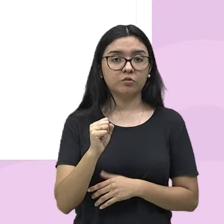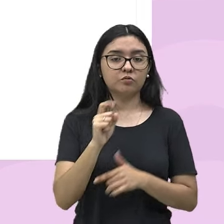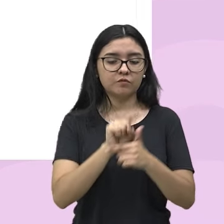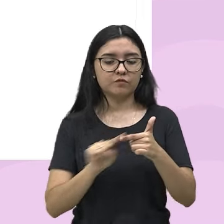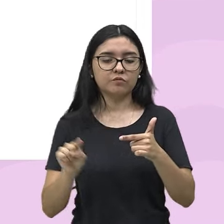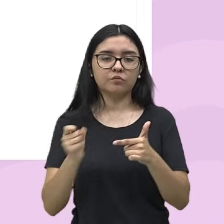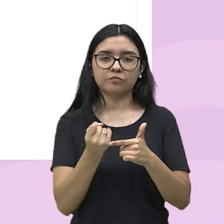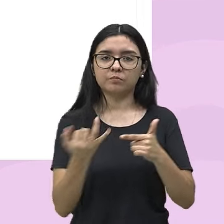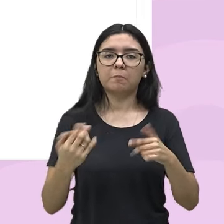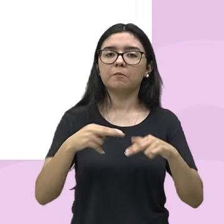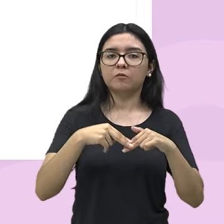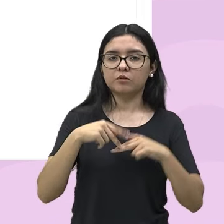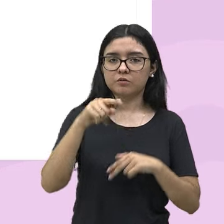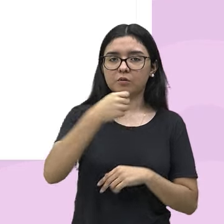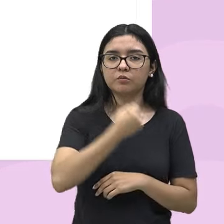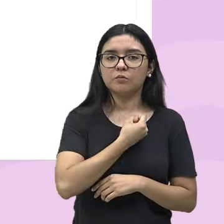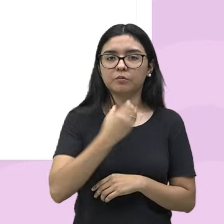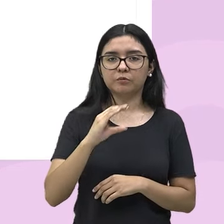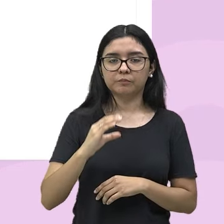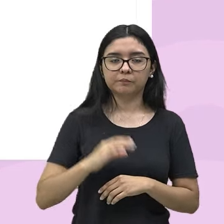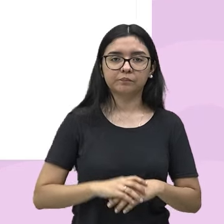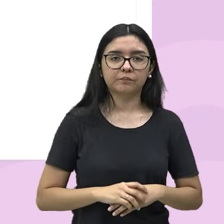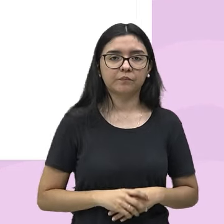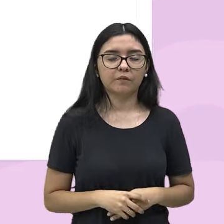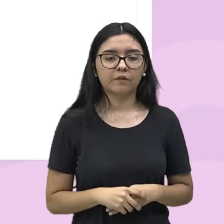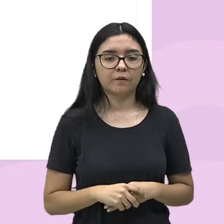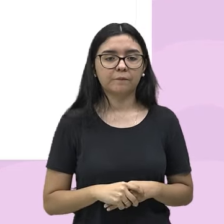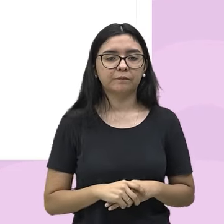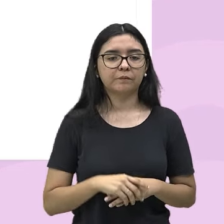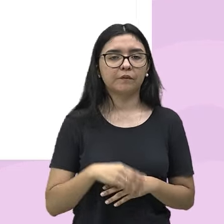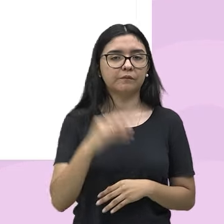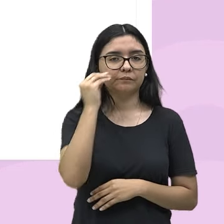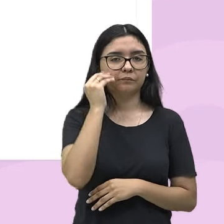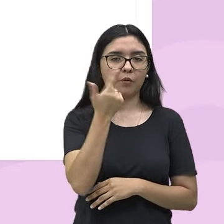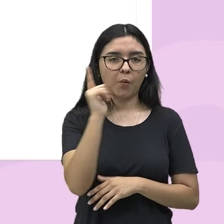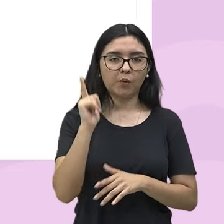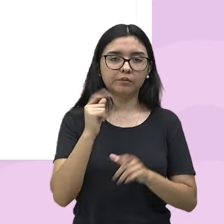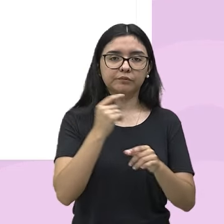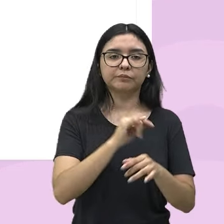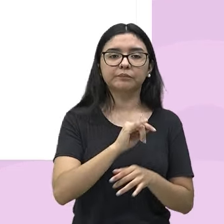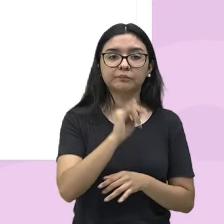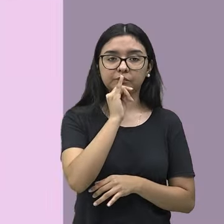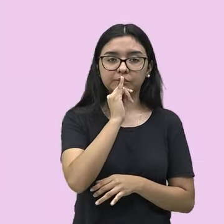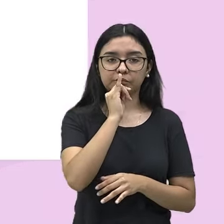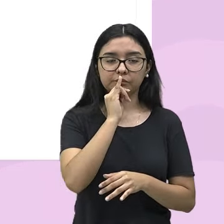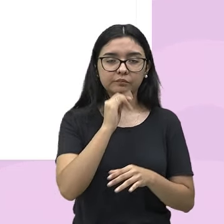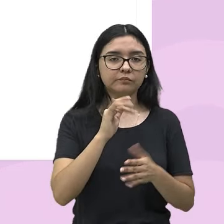isso ele é um número composto. Bora ver outro exemplo com a calculadora? Vamos lá?